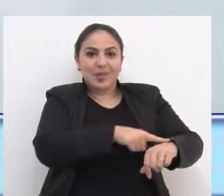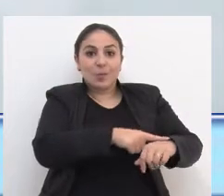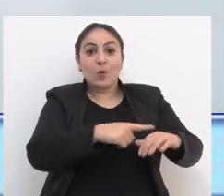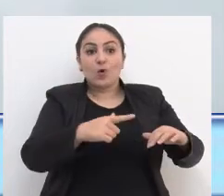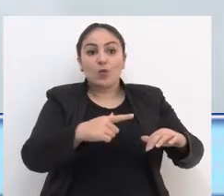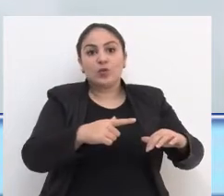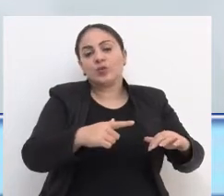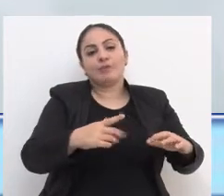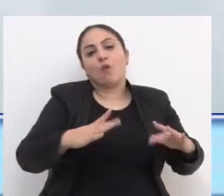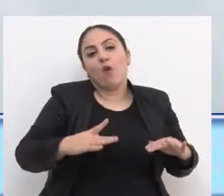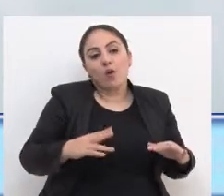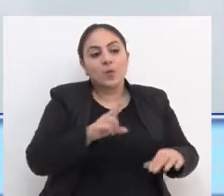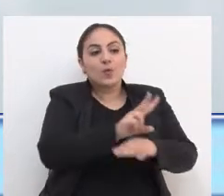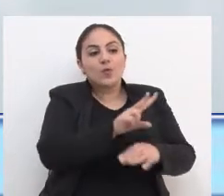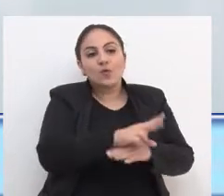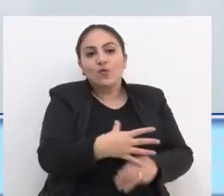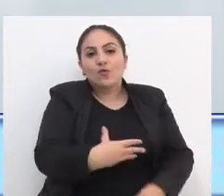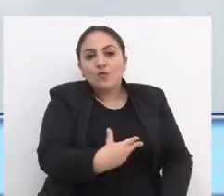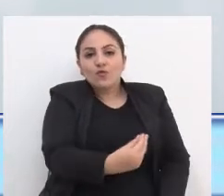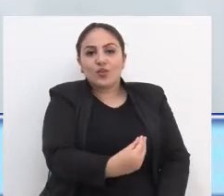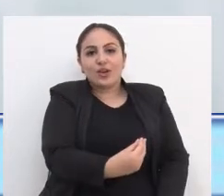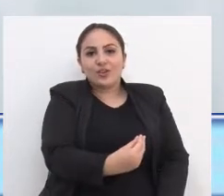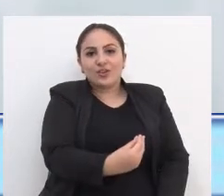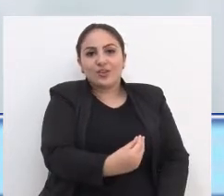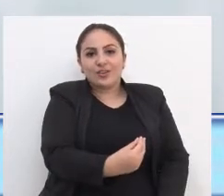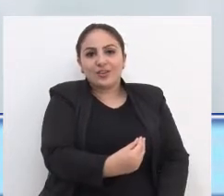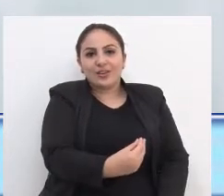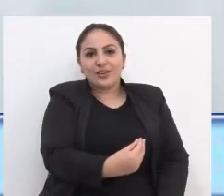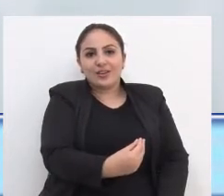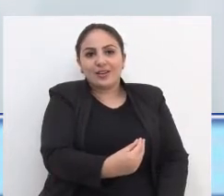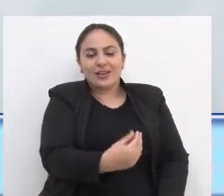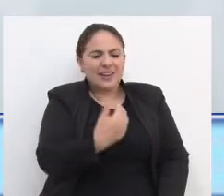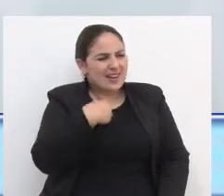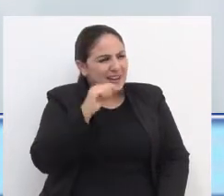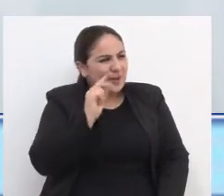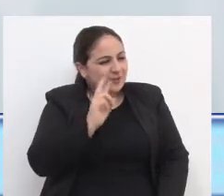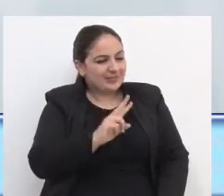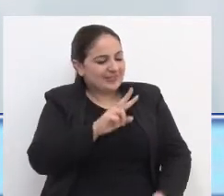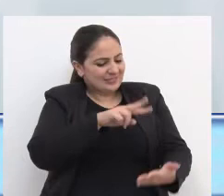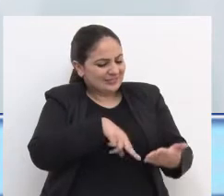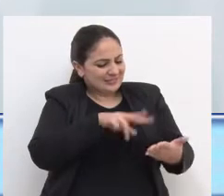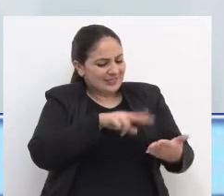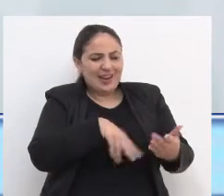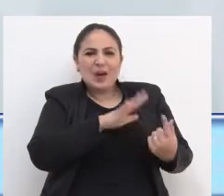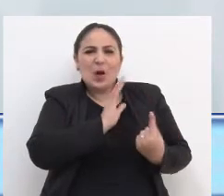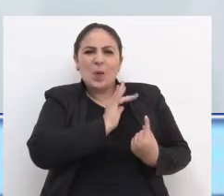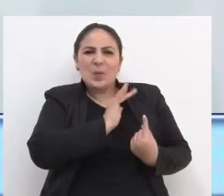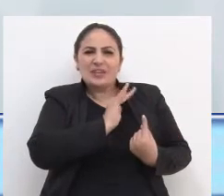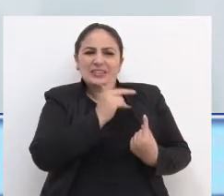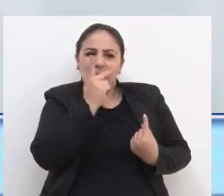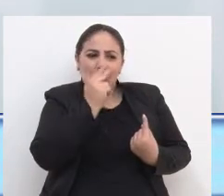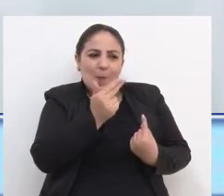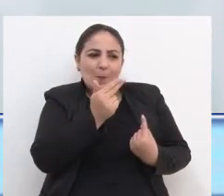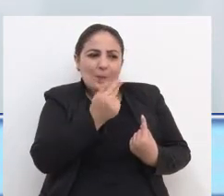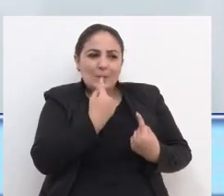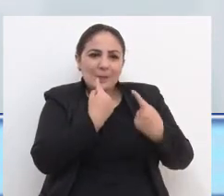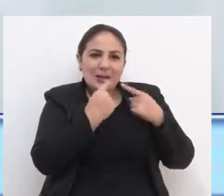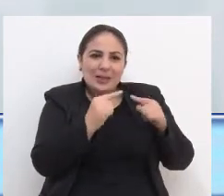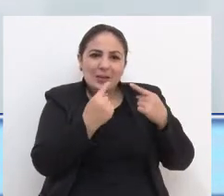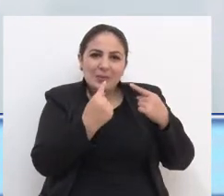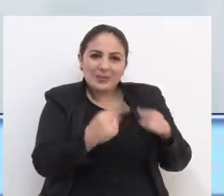de folga para cuidar do seu filho. Eu reputo esse romance como uma